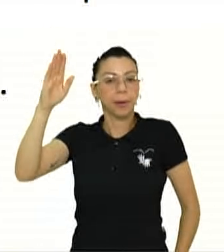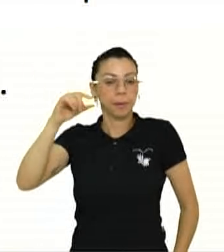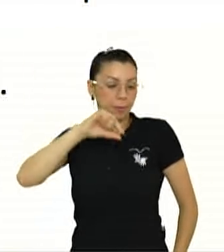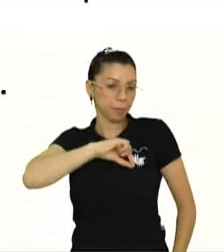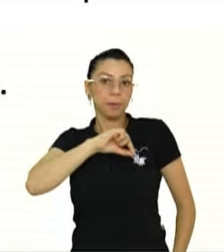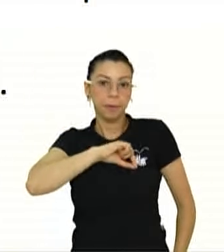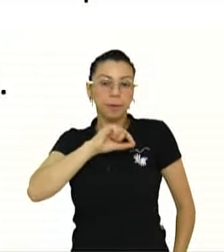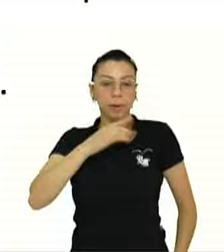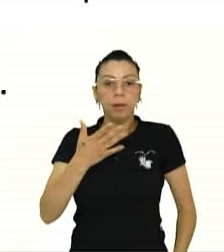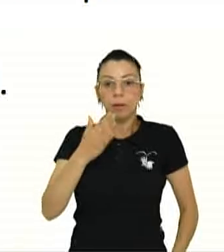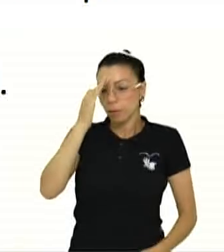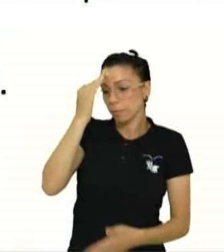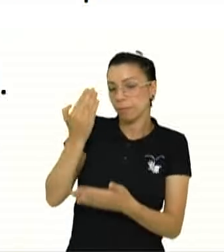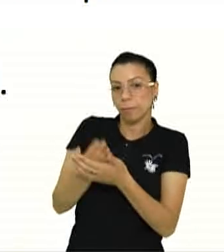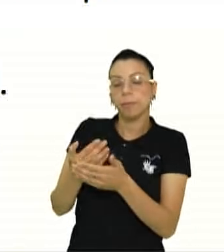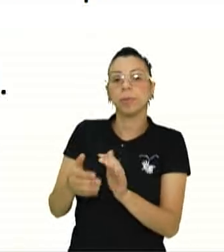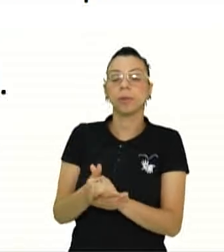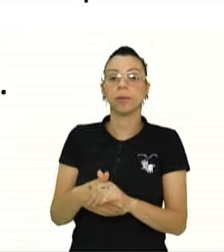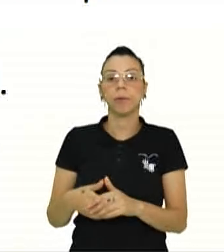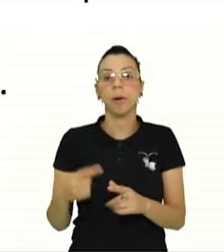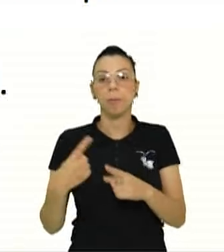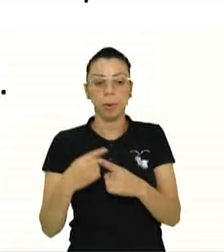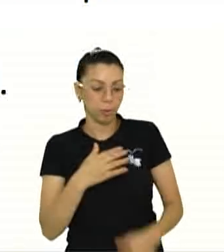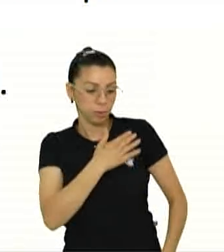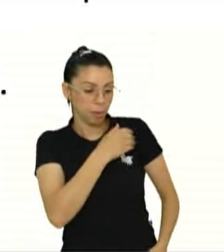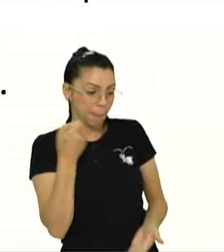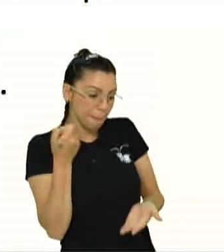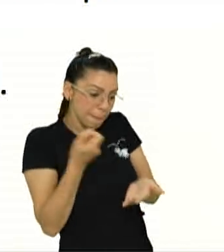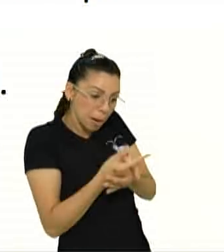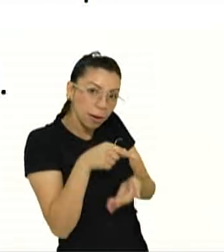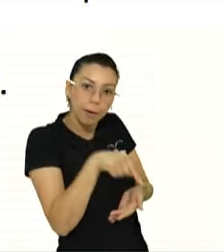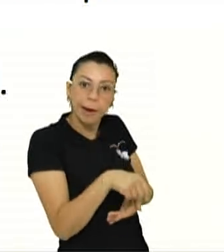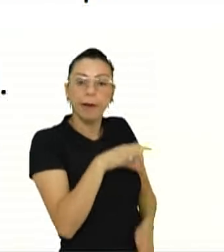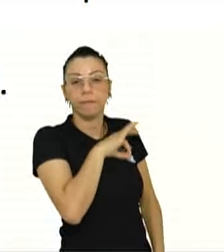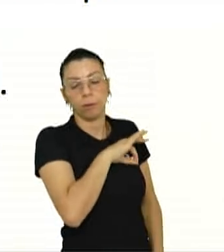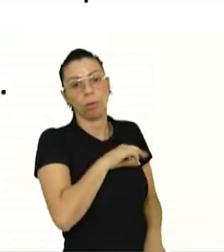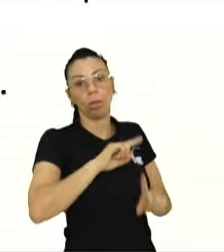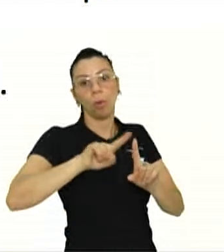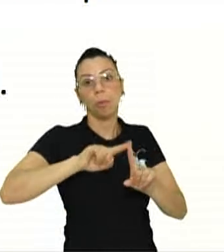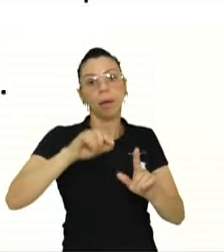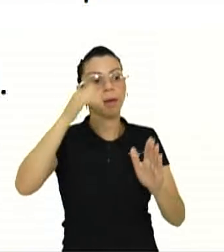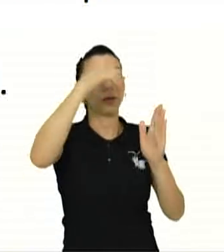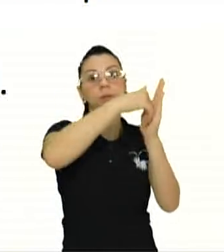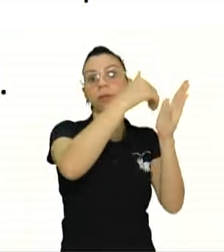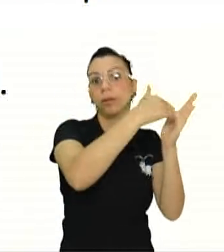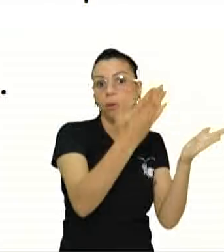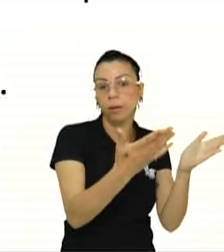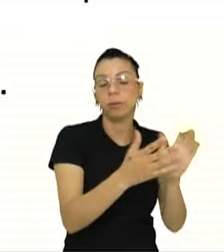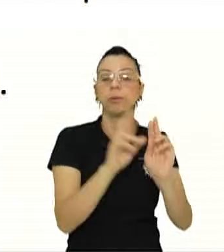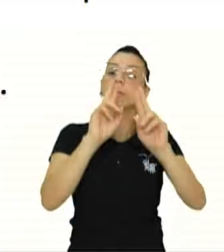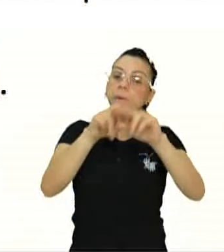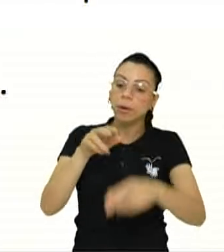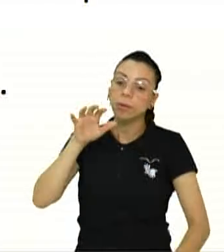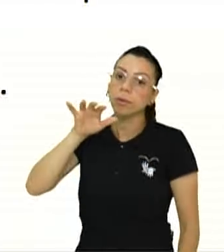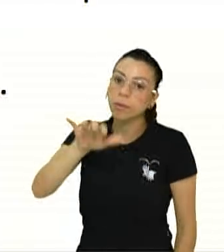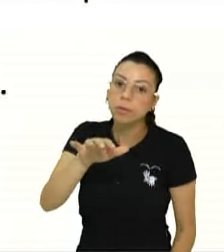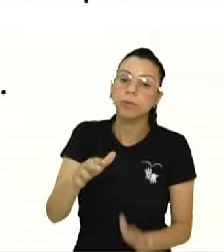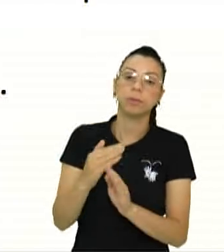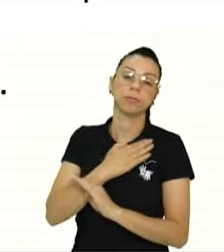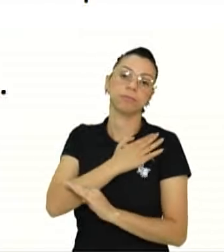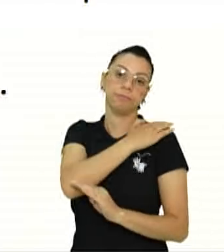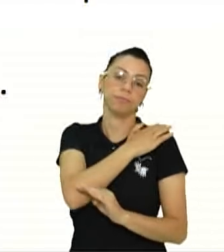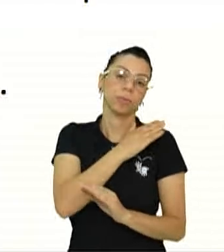aos generais, que pagavam seus salários, não ao Estado, não ao Senado romano. E por causa disso, os